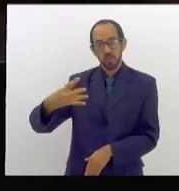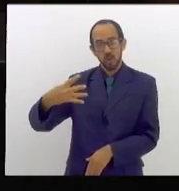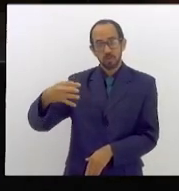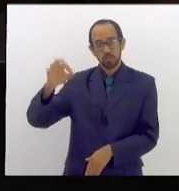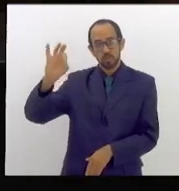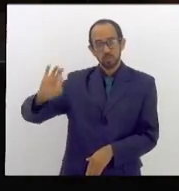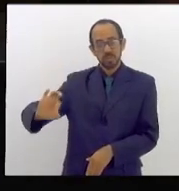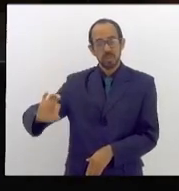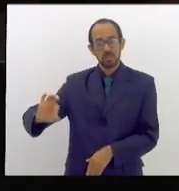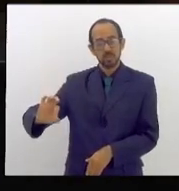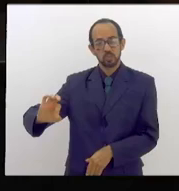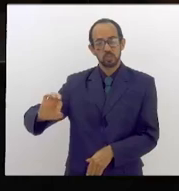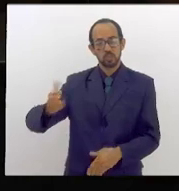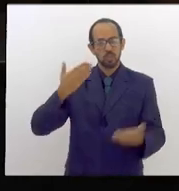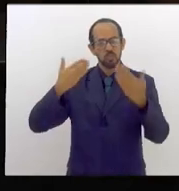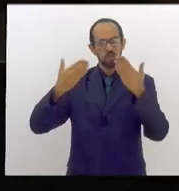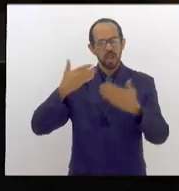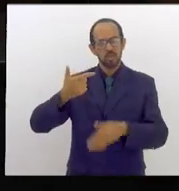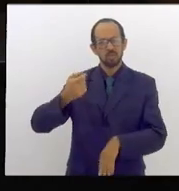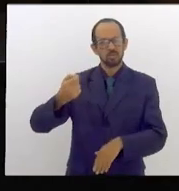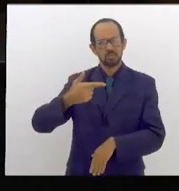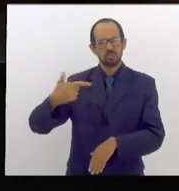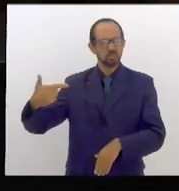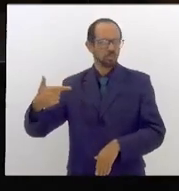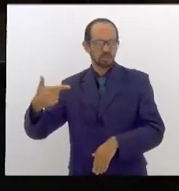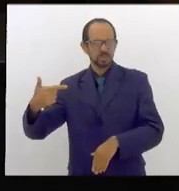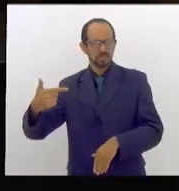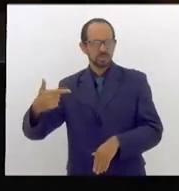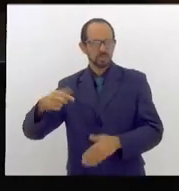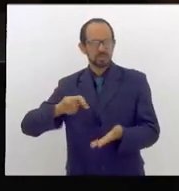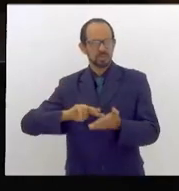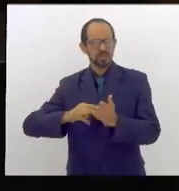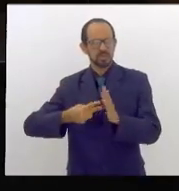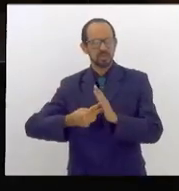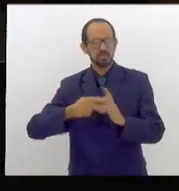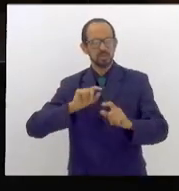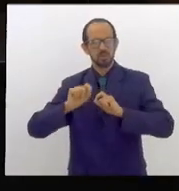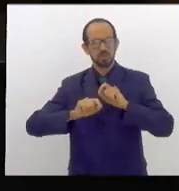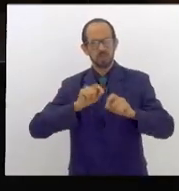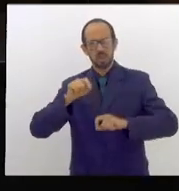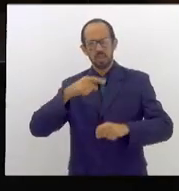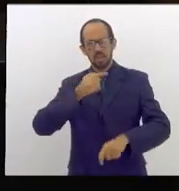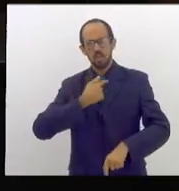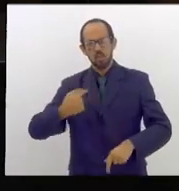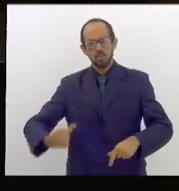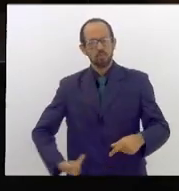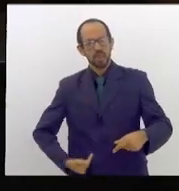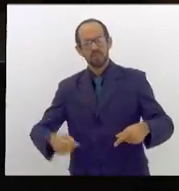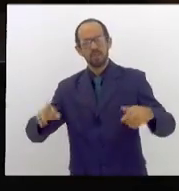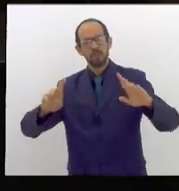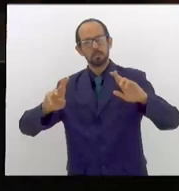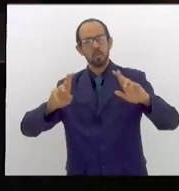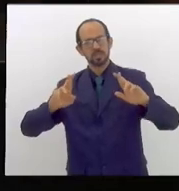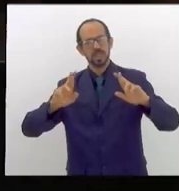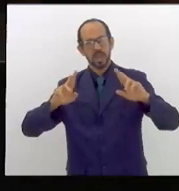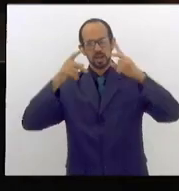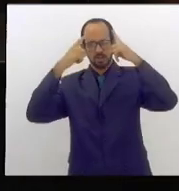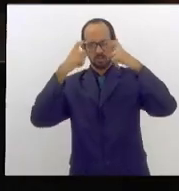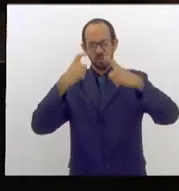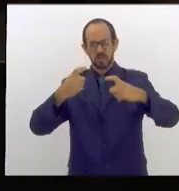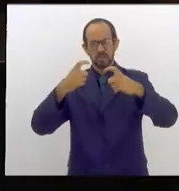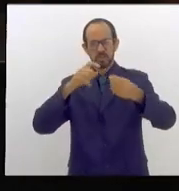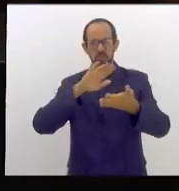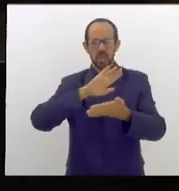em relação a 2022 ou seja esse também é o governo que vai apostar na violência e no racismo